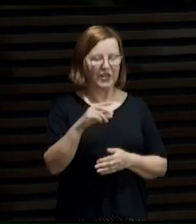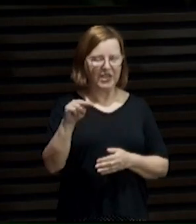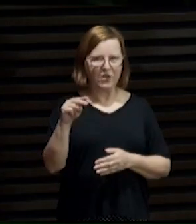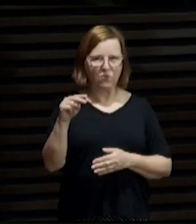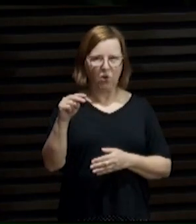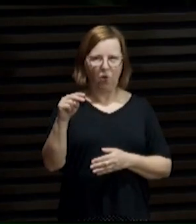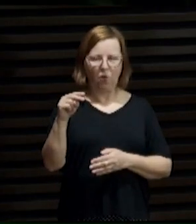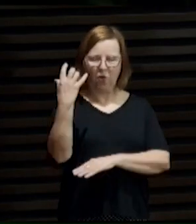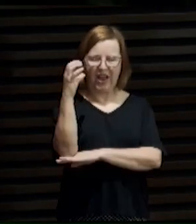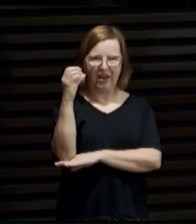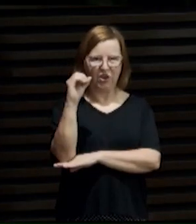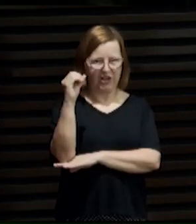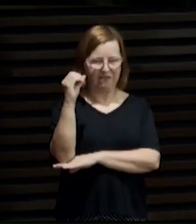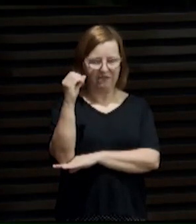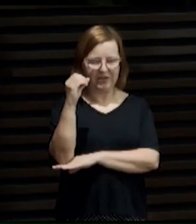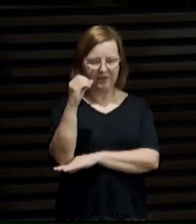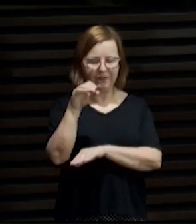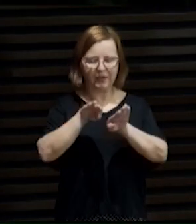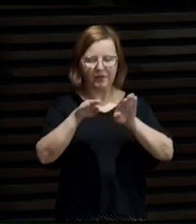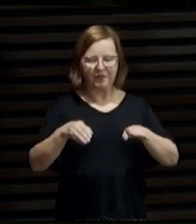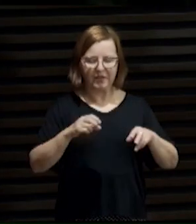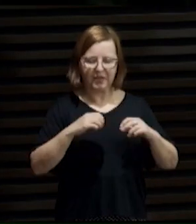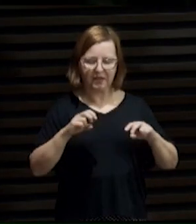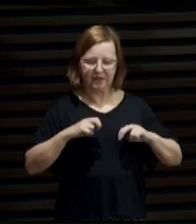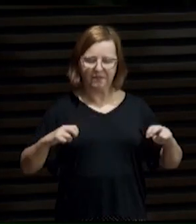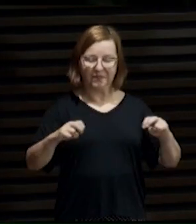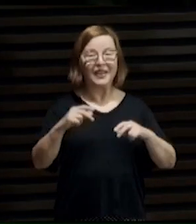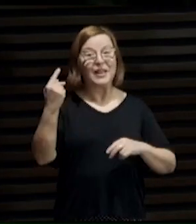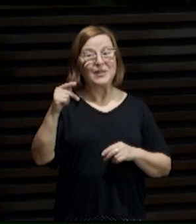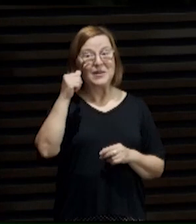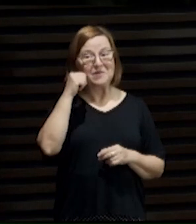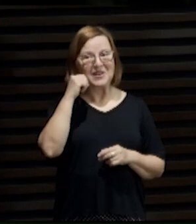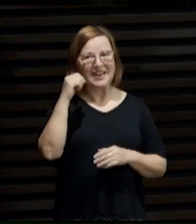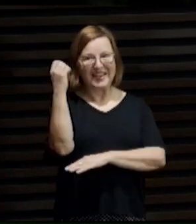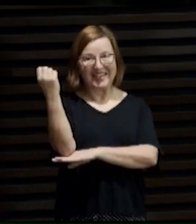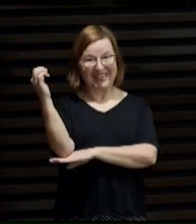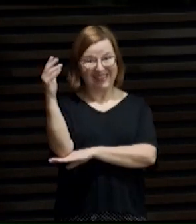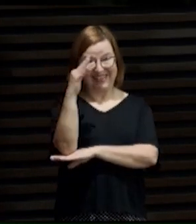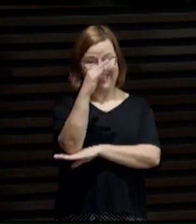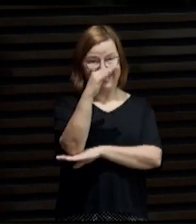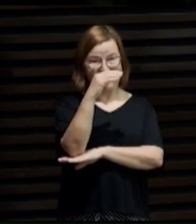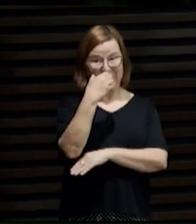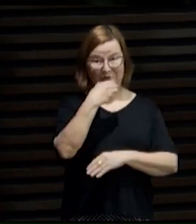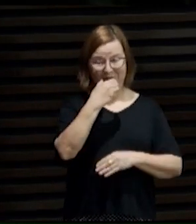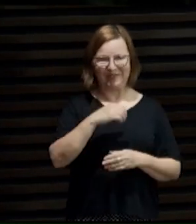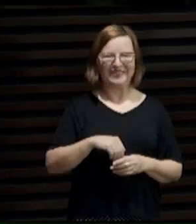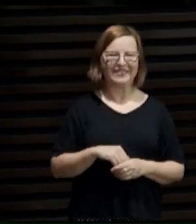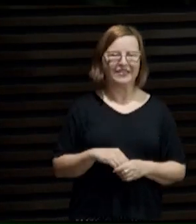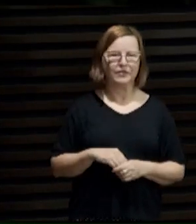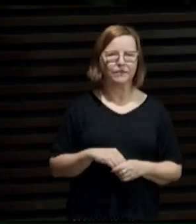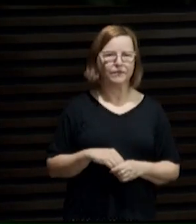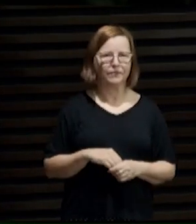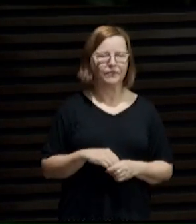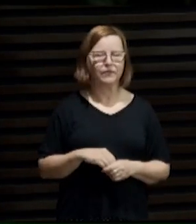ao redor da tua mesa. A tua mulher será videira frutífera. Que bênção